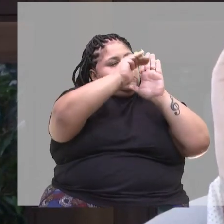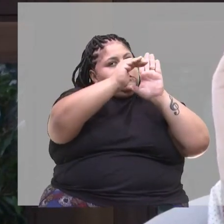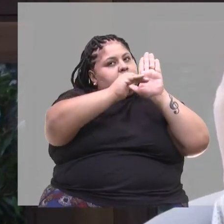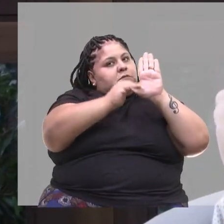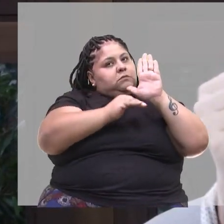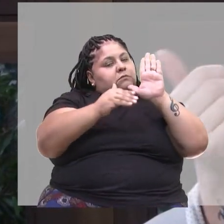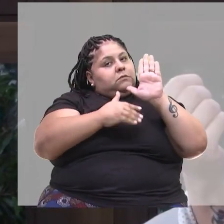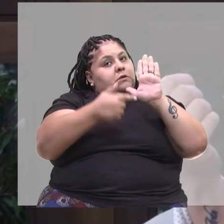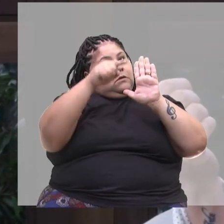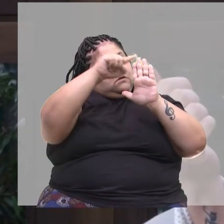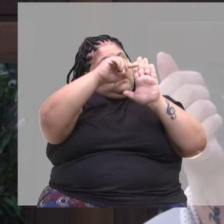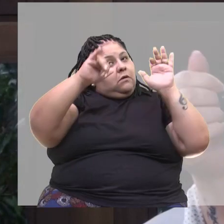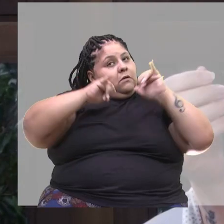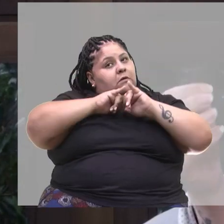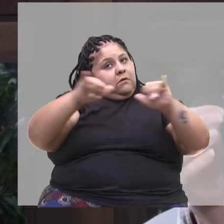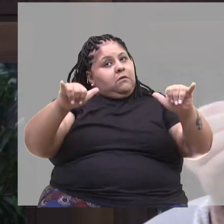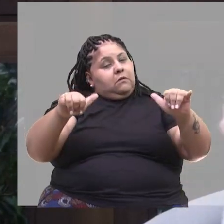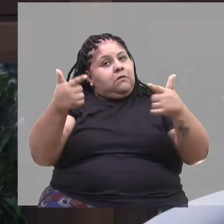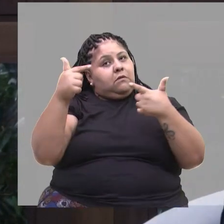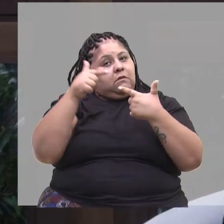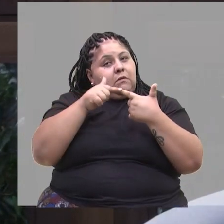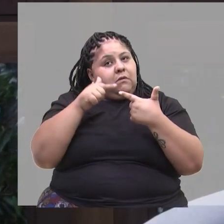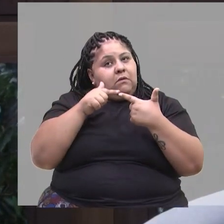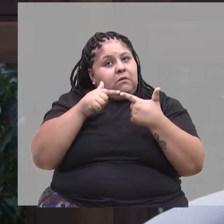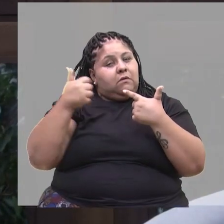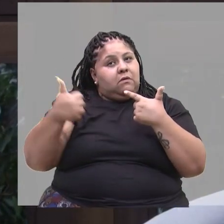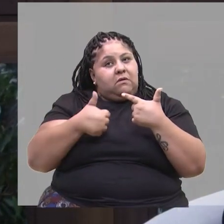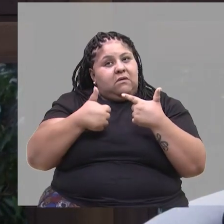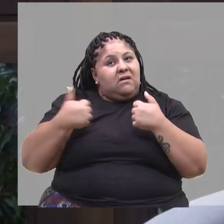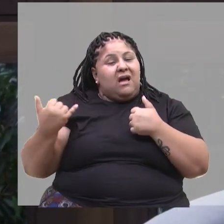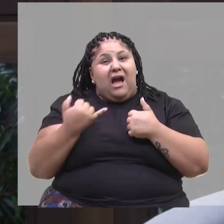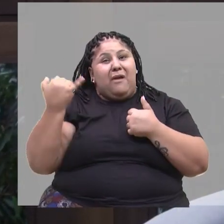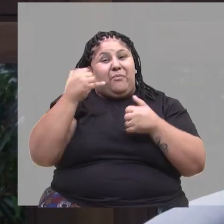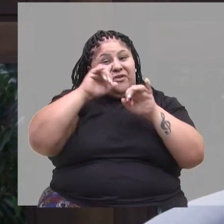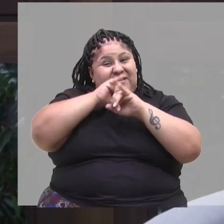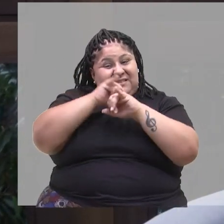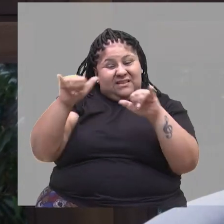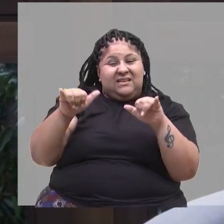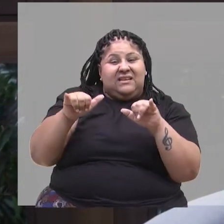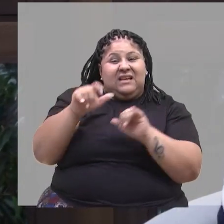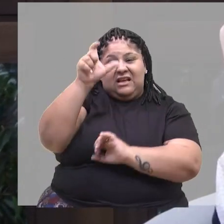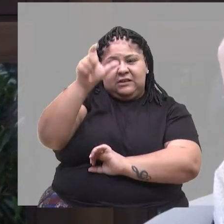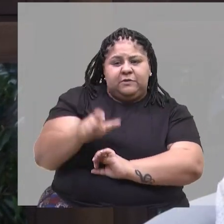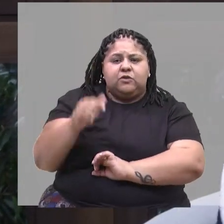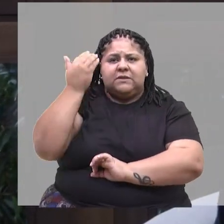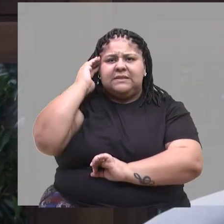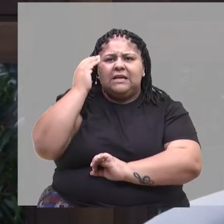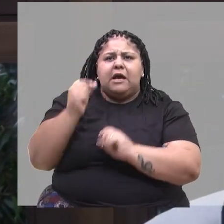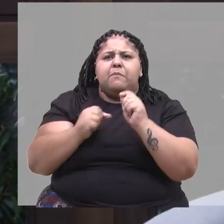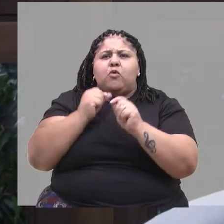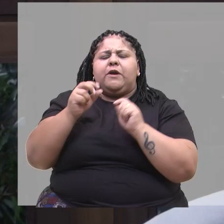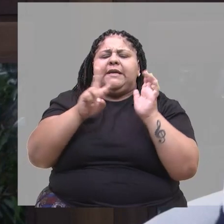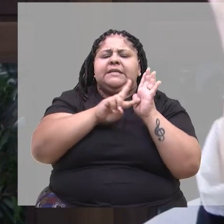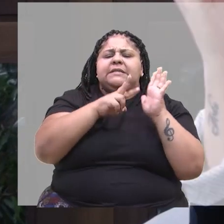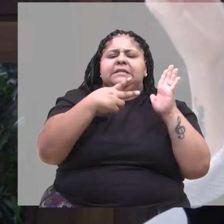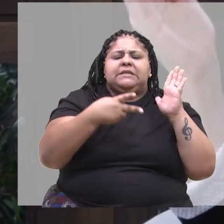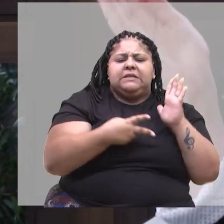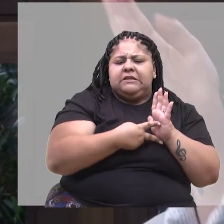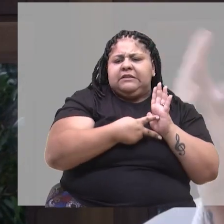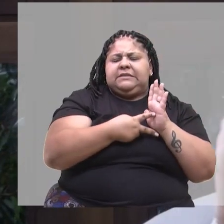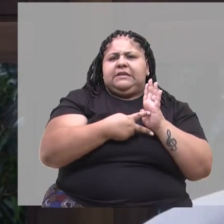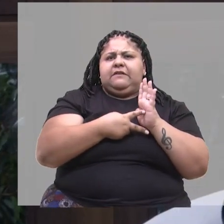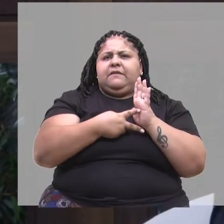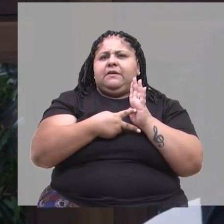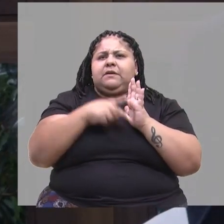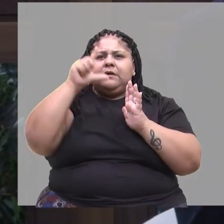muito claros. A informação, a importância de disseminar a informação, para que as pessoas saibam o que é a baixa visão, para